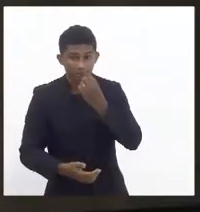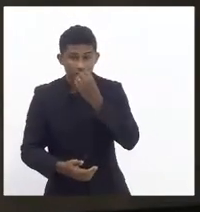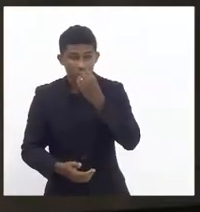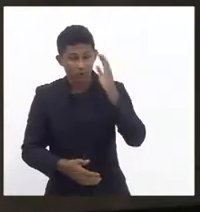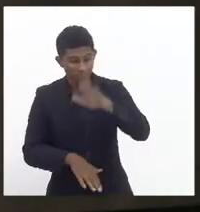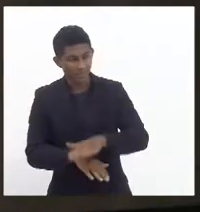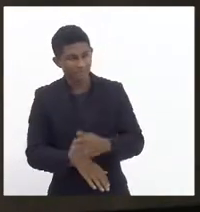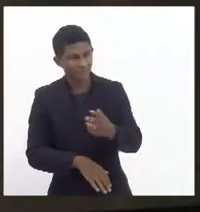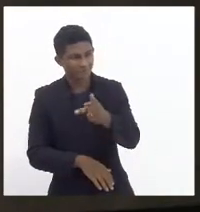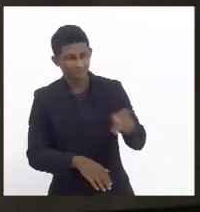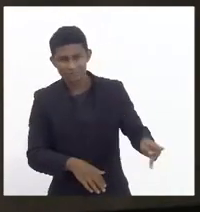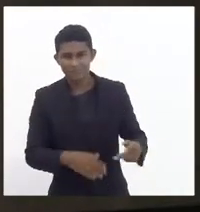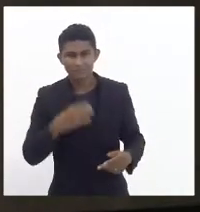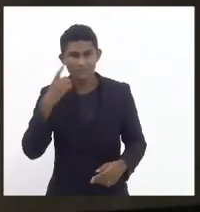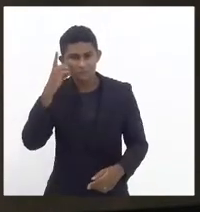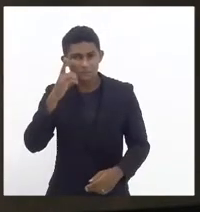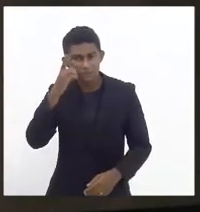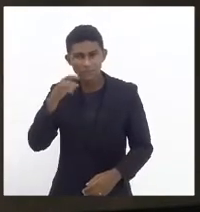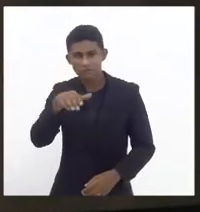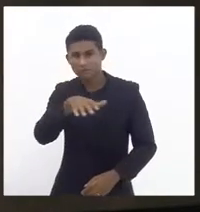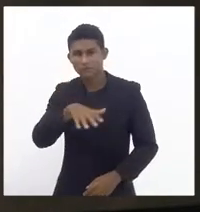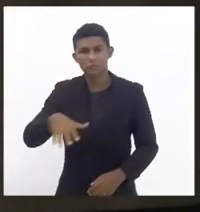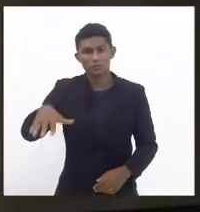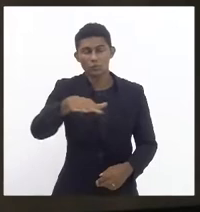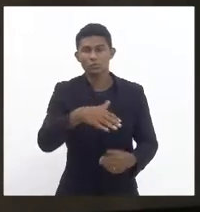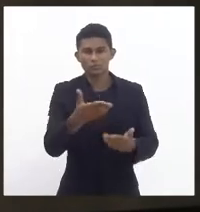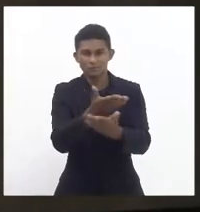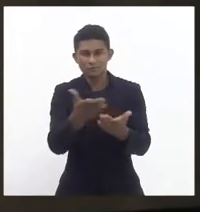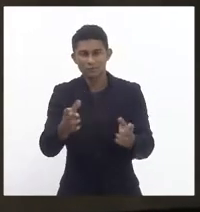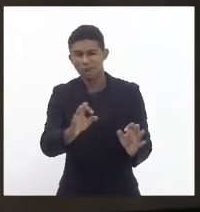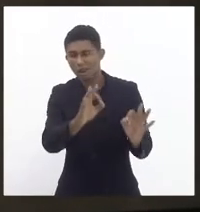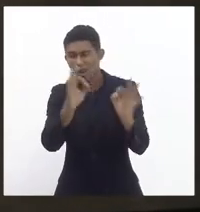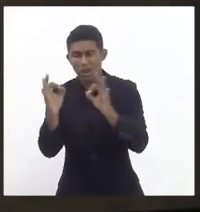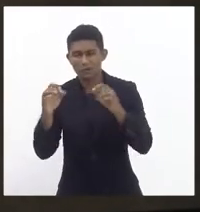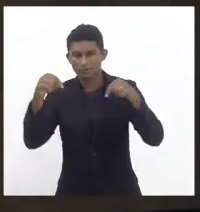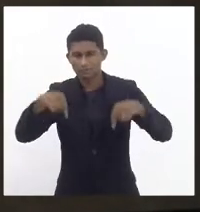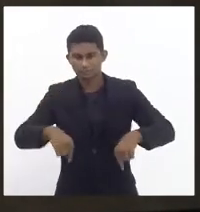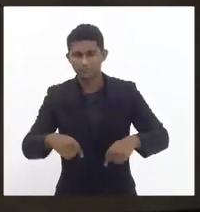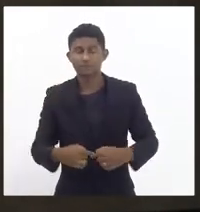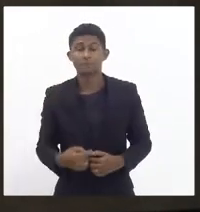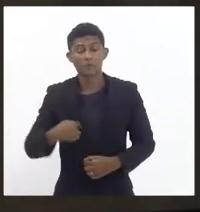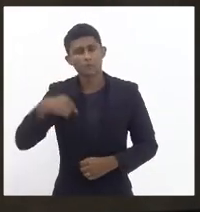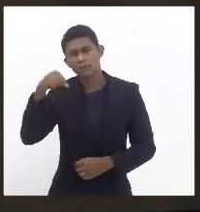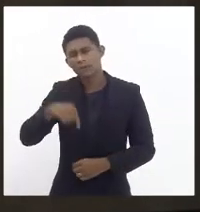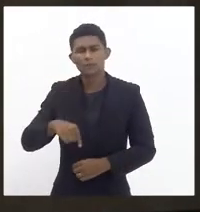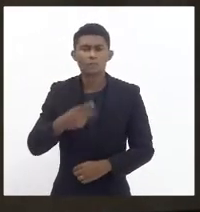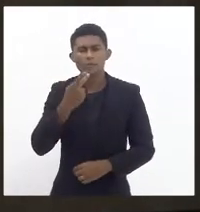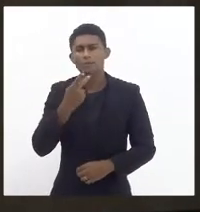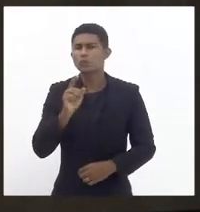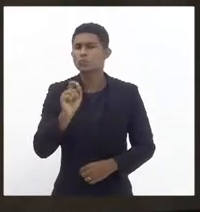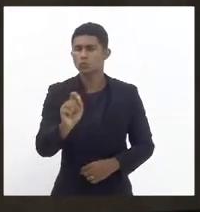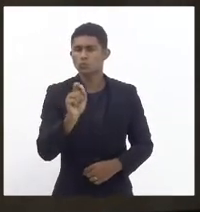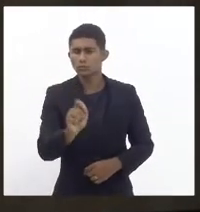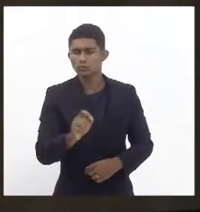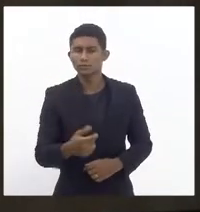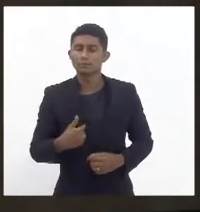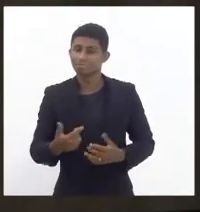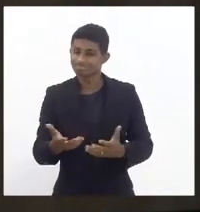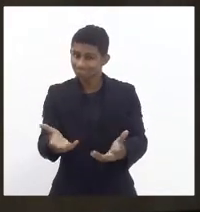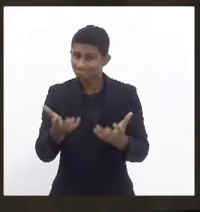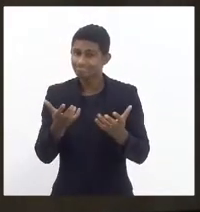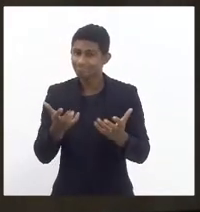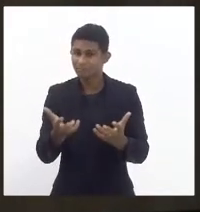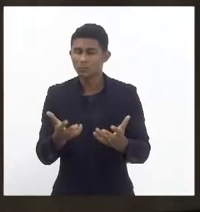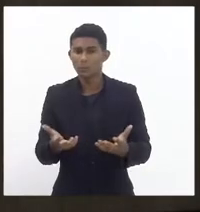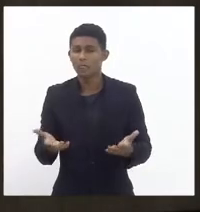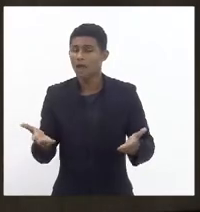Boa tarde deputados e deputadas todos que estão aqui nos assistindo eu que faço uso da palavra presidente que eu gostaria nesse momento